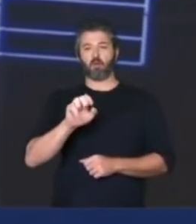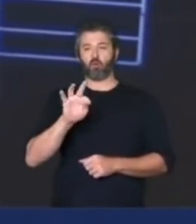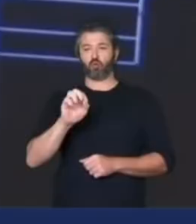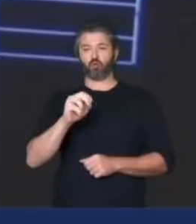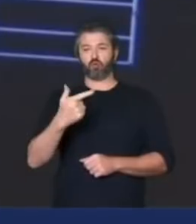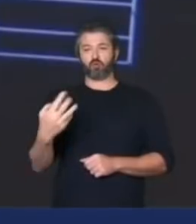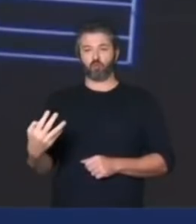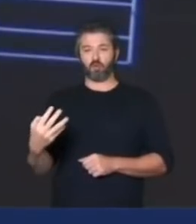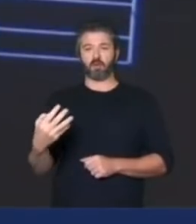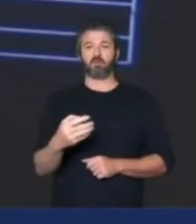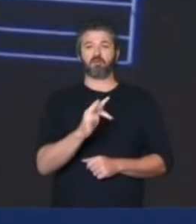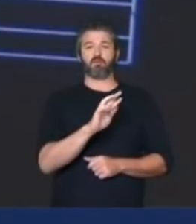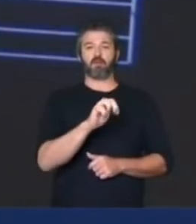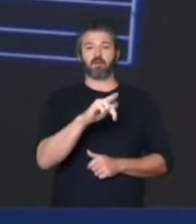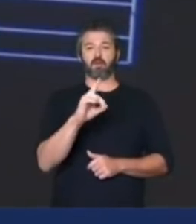Bosco Costa.